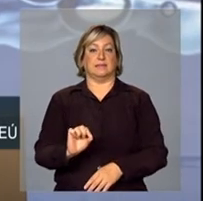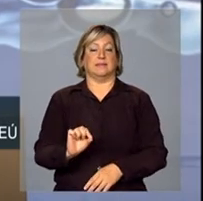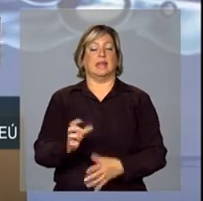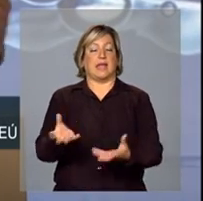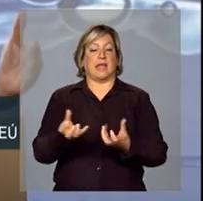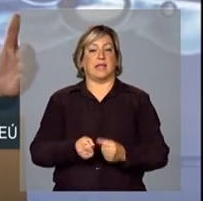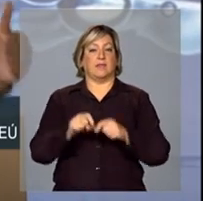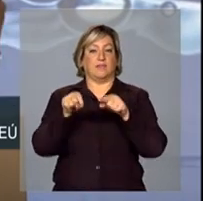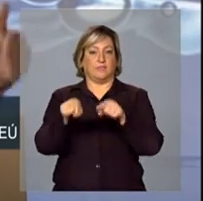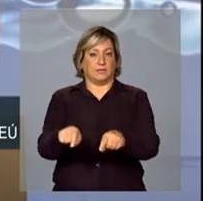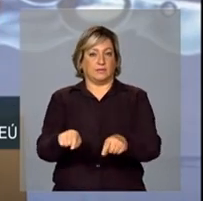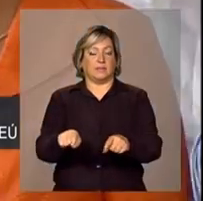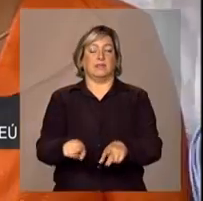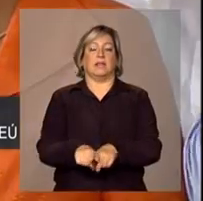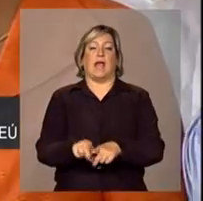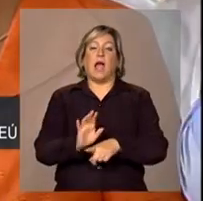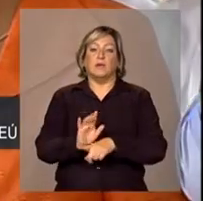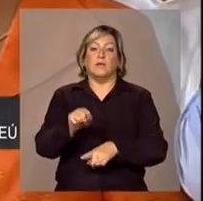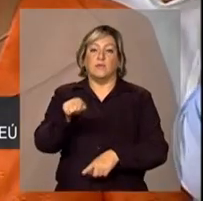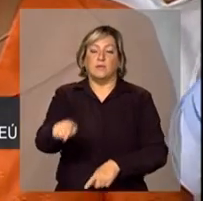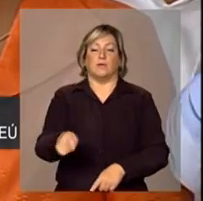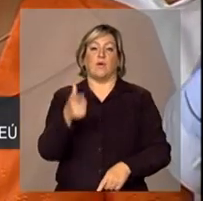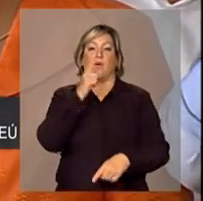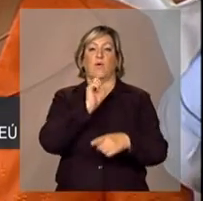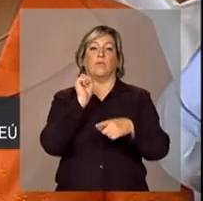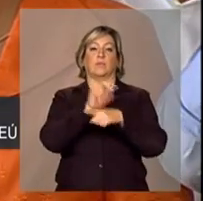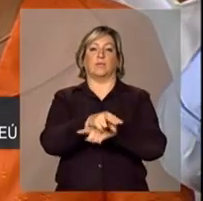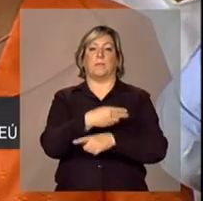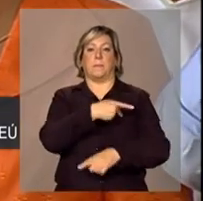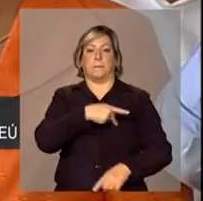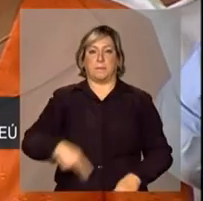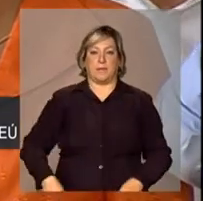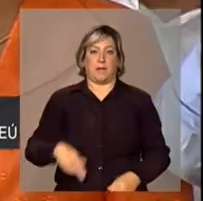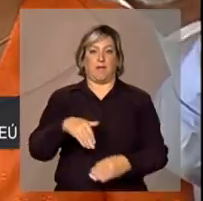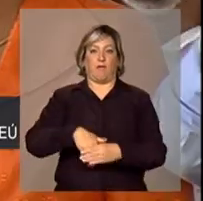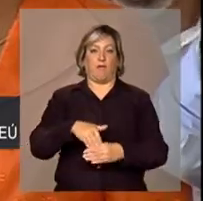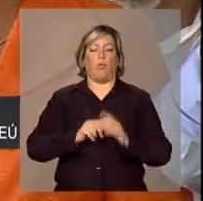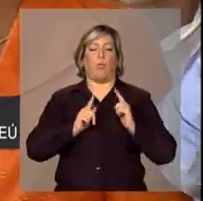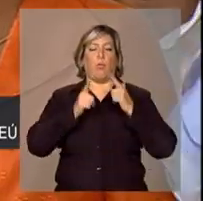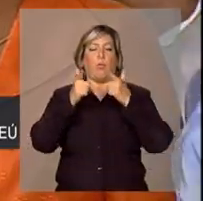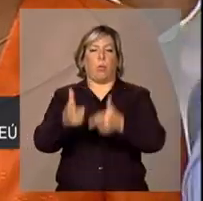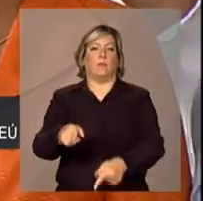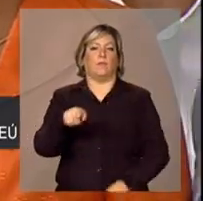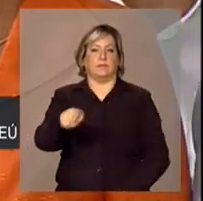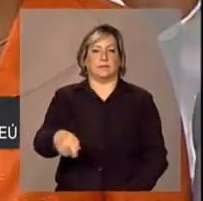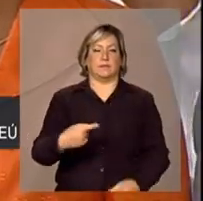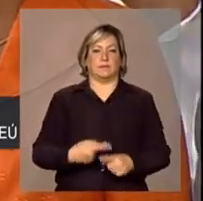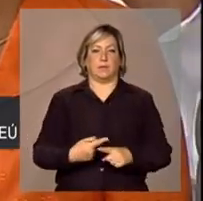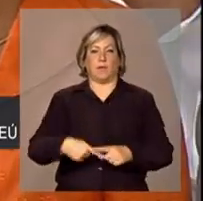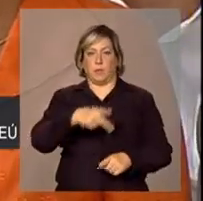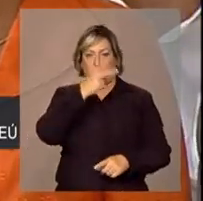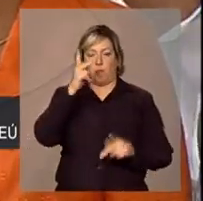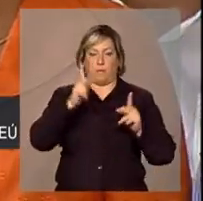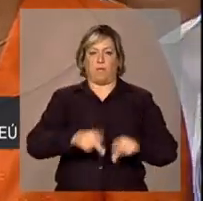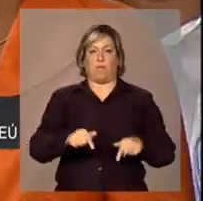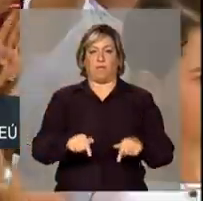e lhe ajudou a ser presidenta da República, pela confiança e a generosidade do nosso